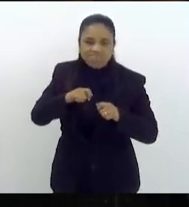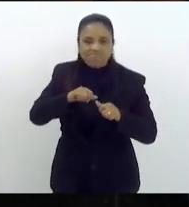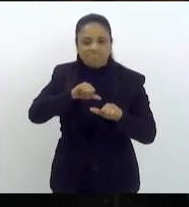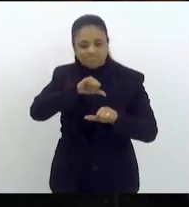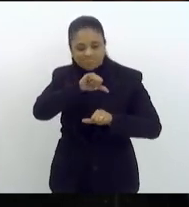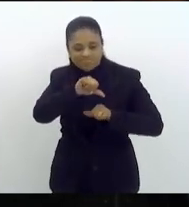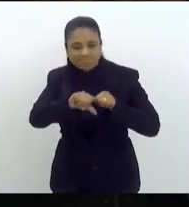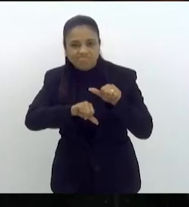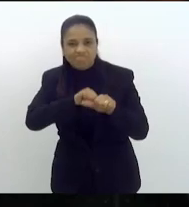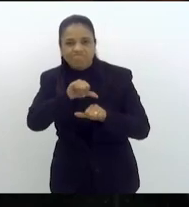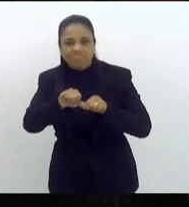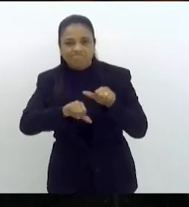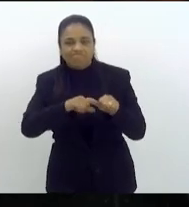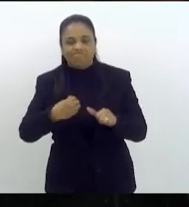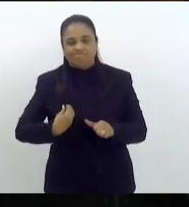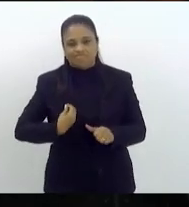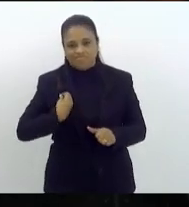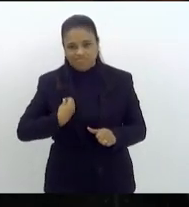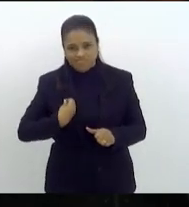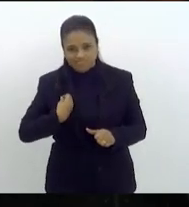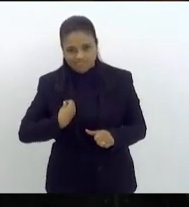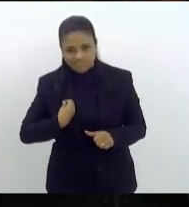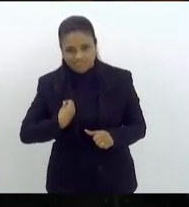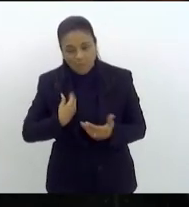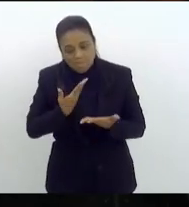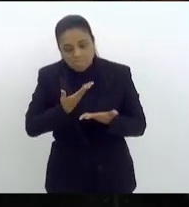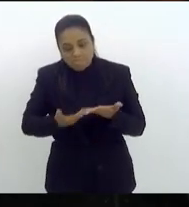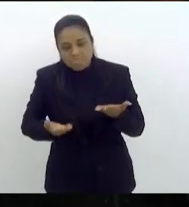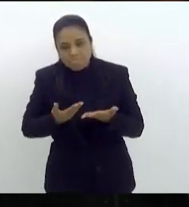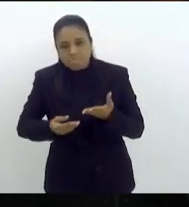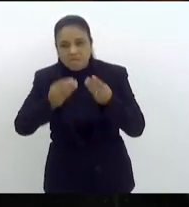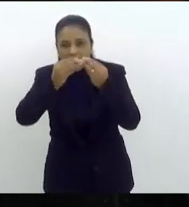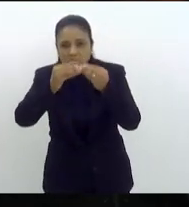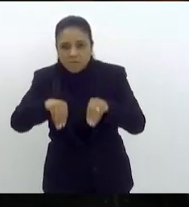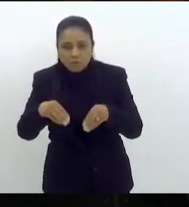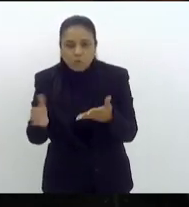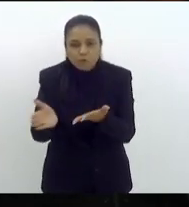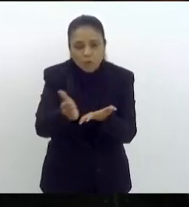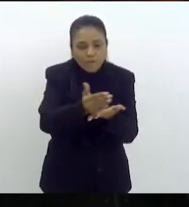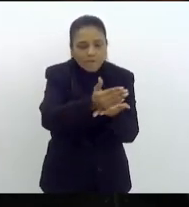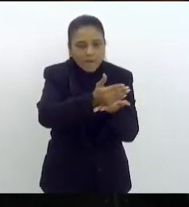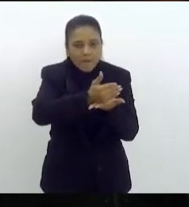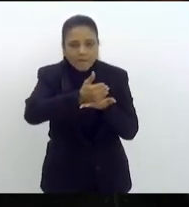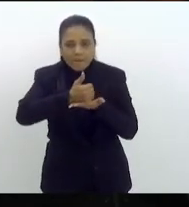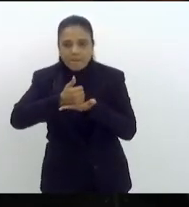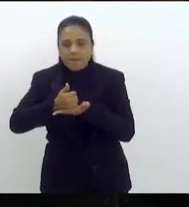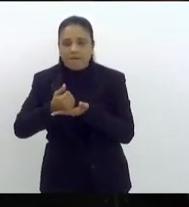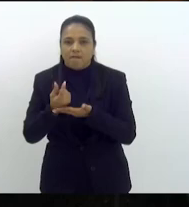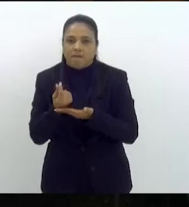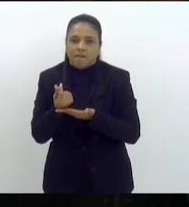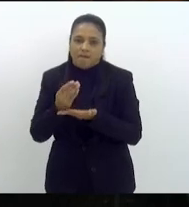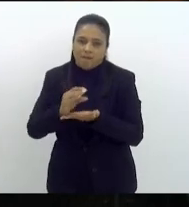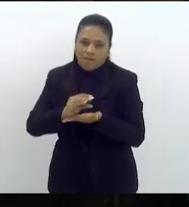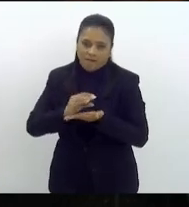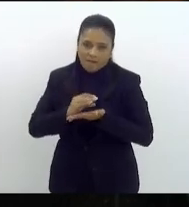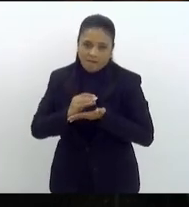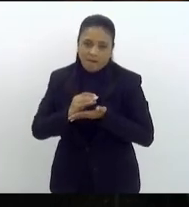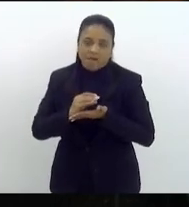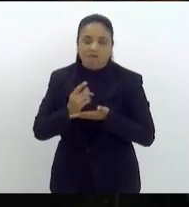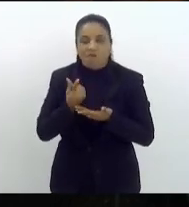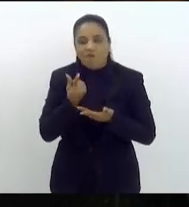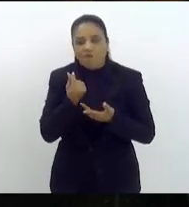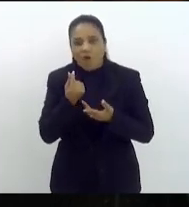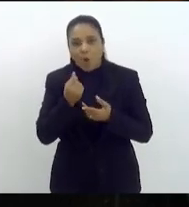geram consequente perdas de arrecadação função do estabelecimento anual do preço de referência